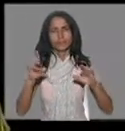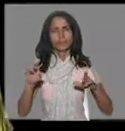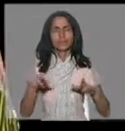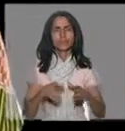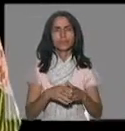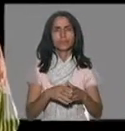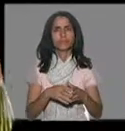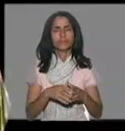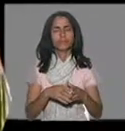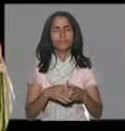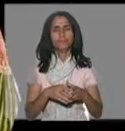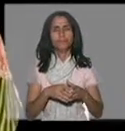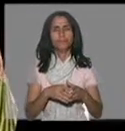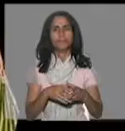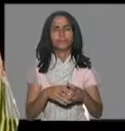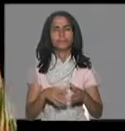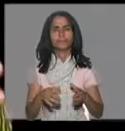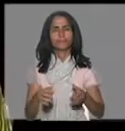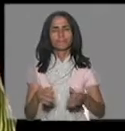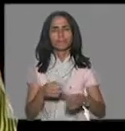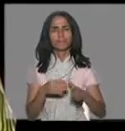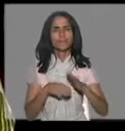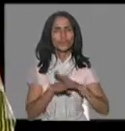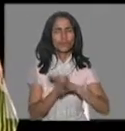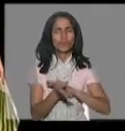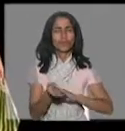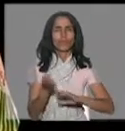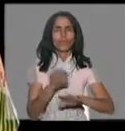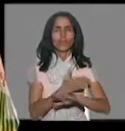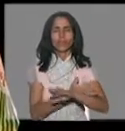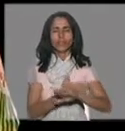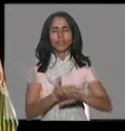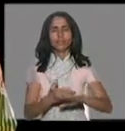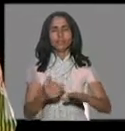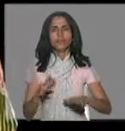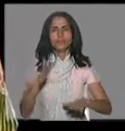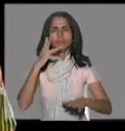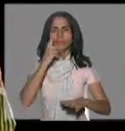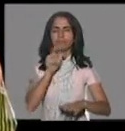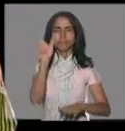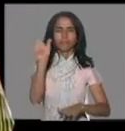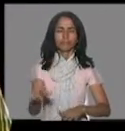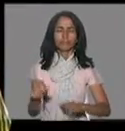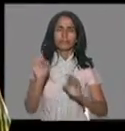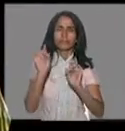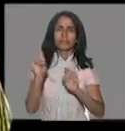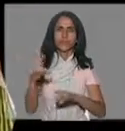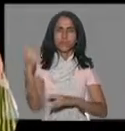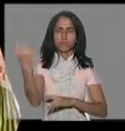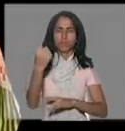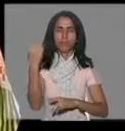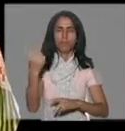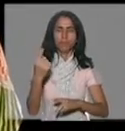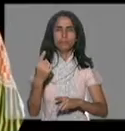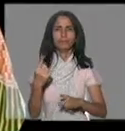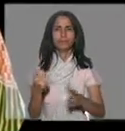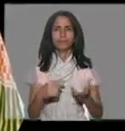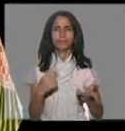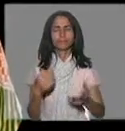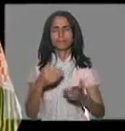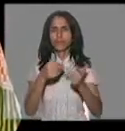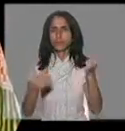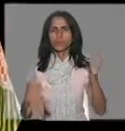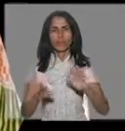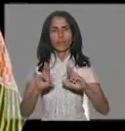tá muito condicionado realmente acha que que a beleza tem uma única forma de ser e que não existem